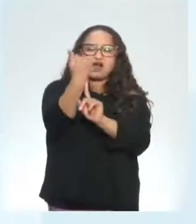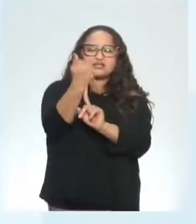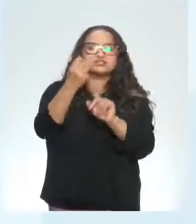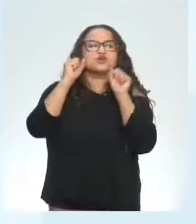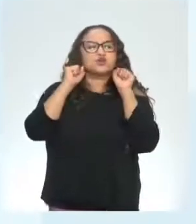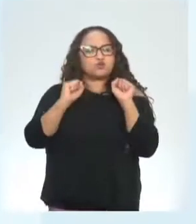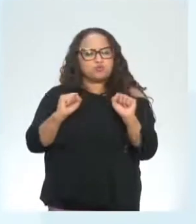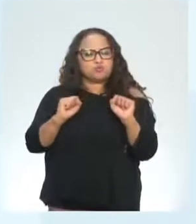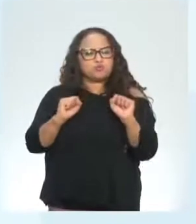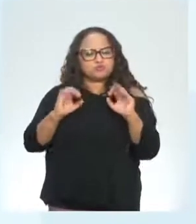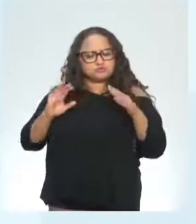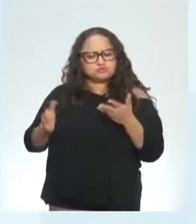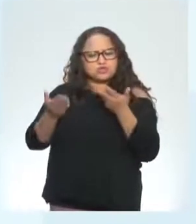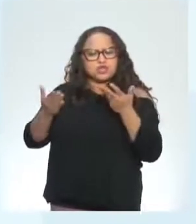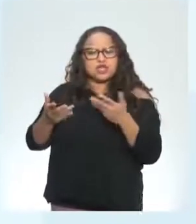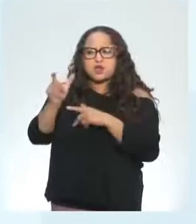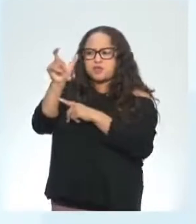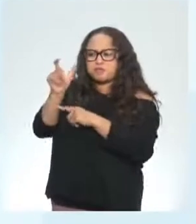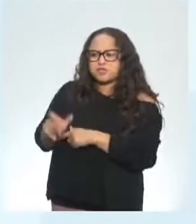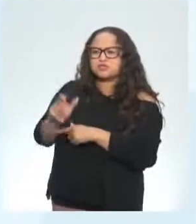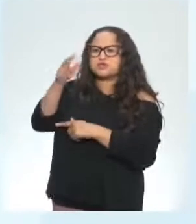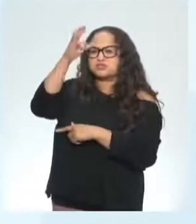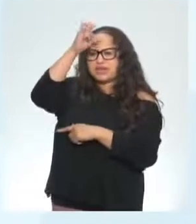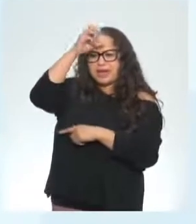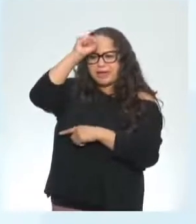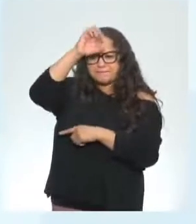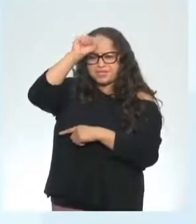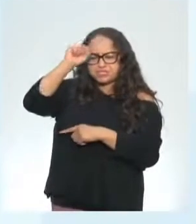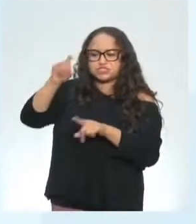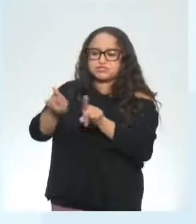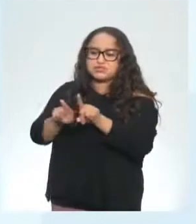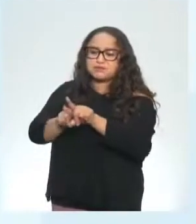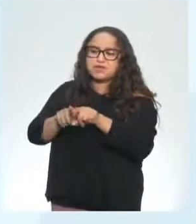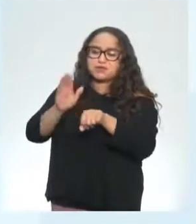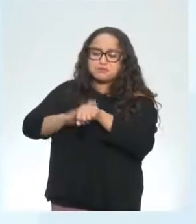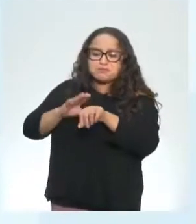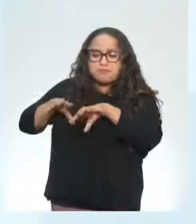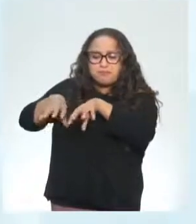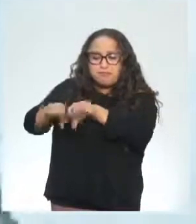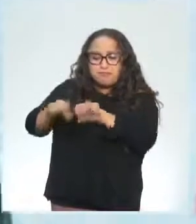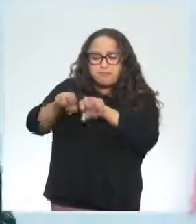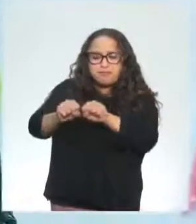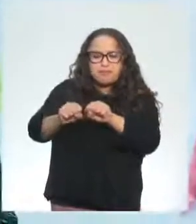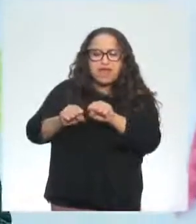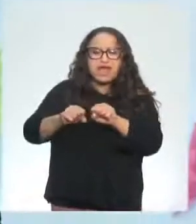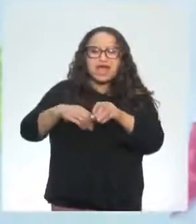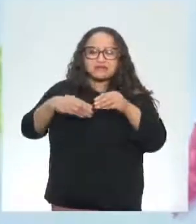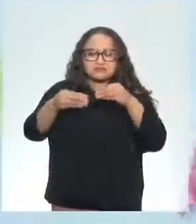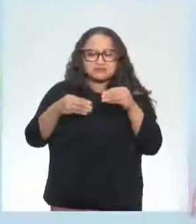auxílio de aprendizes e artesãos. Tá? Então, às vezes, o artista plástico, ele esboçou, ele desenhou,